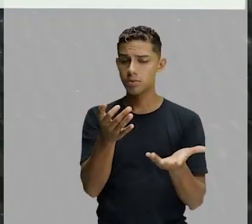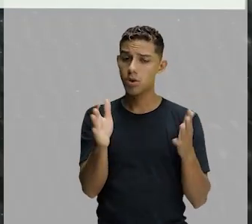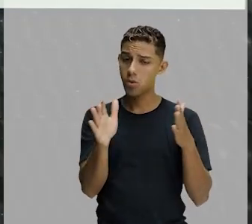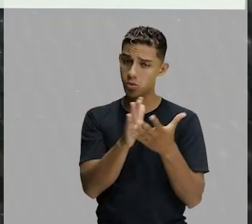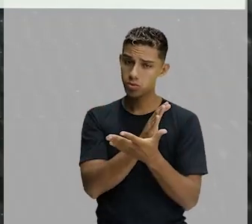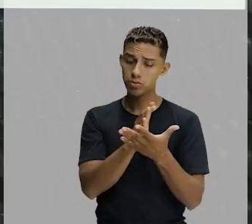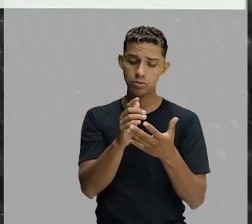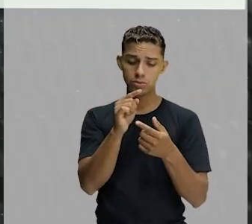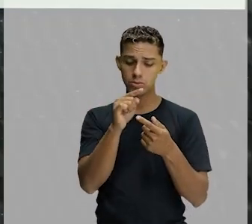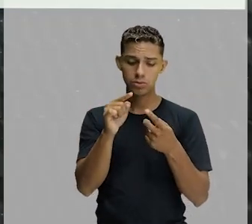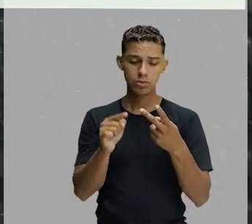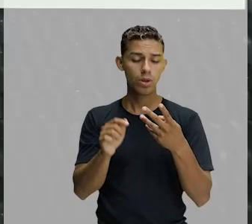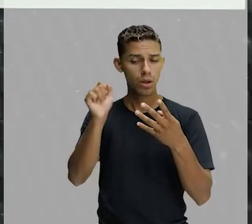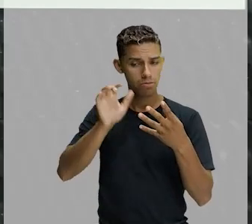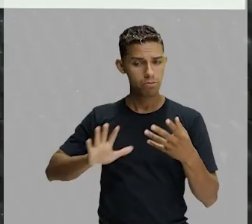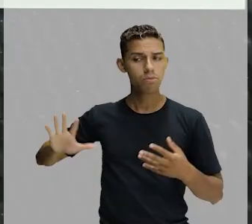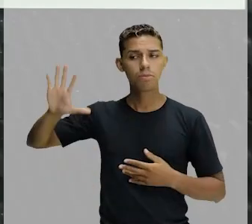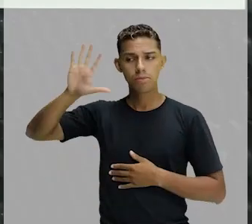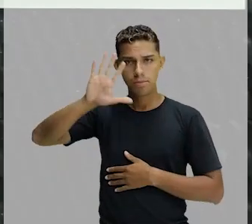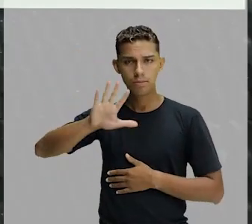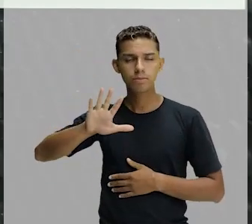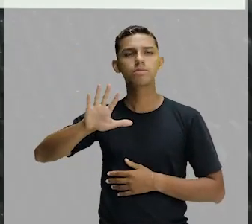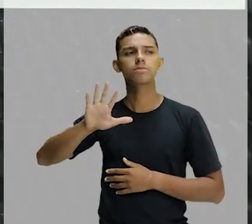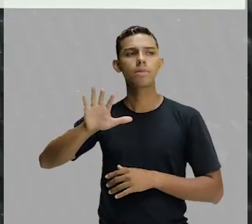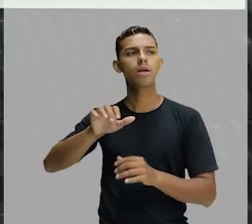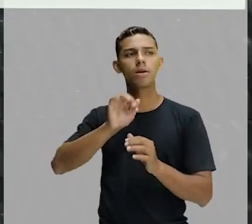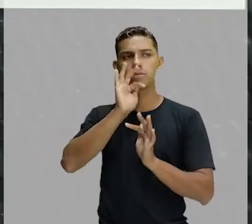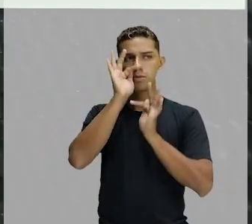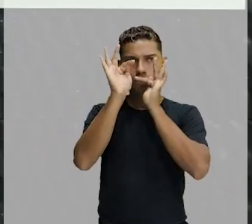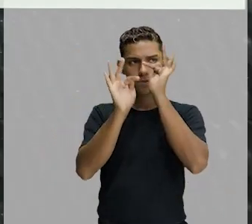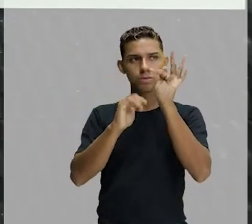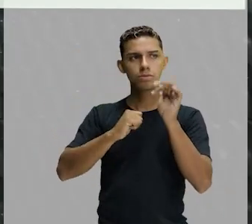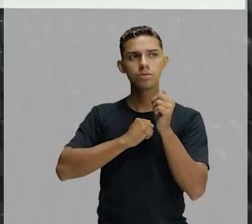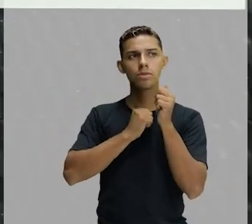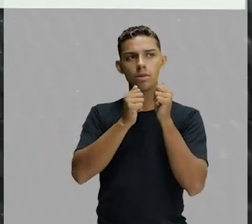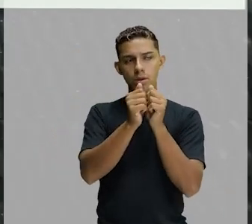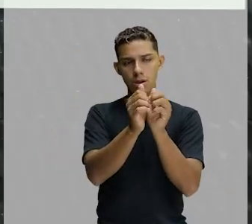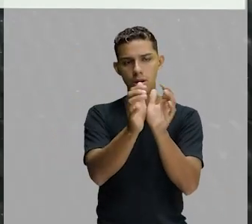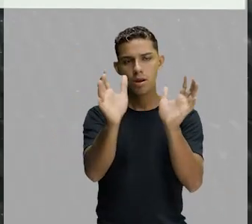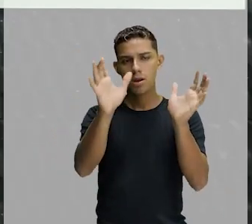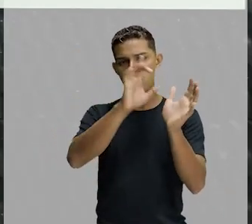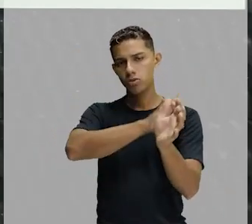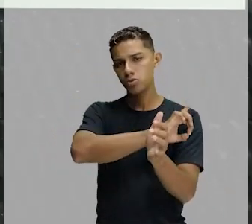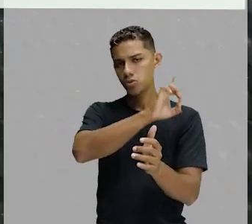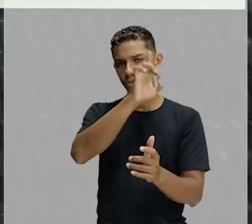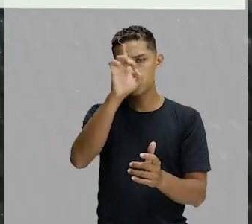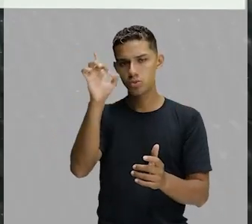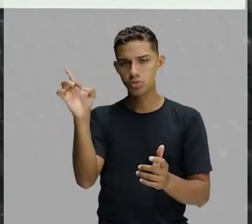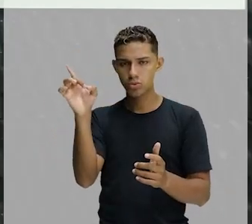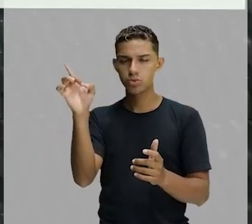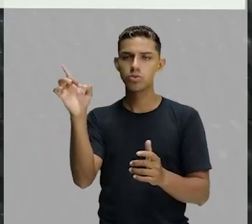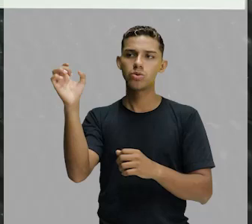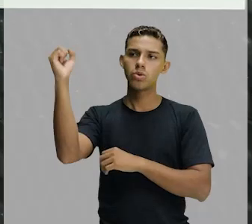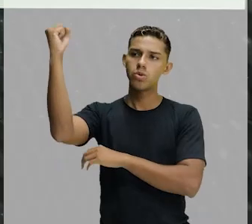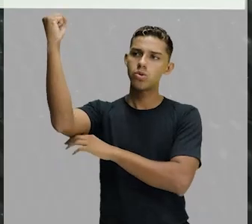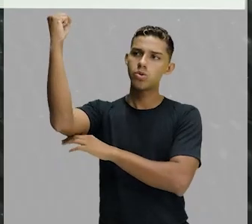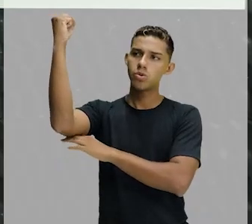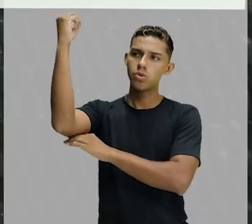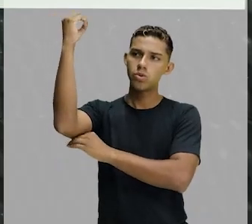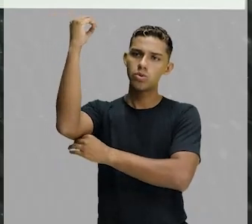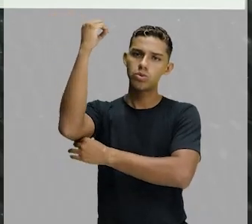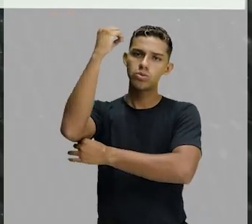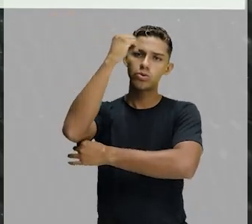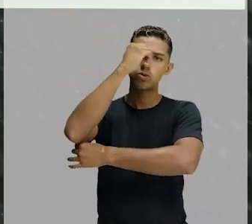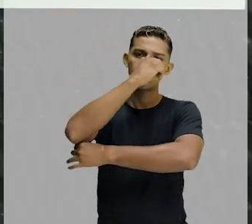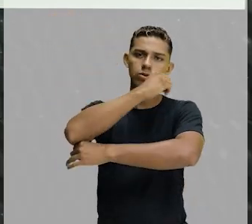né? Mas, no geral, as plantas têm os seus estômatos se abrindo durante o dia. Então, na hora que o sol desponta,